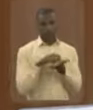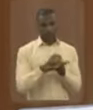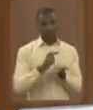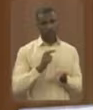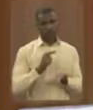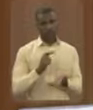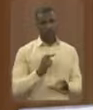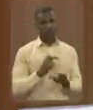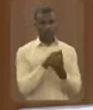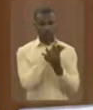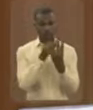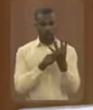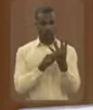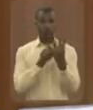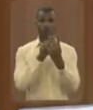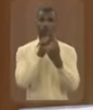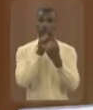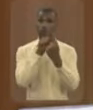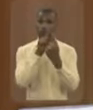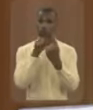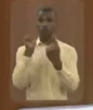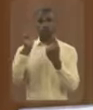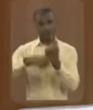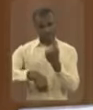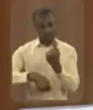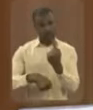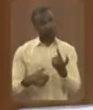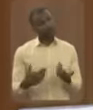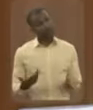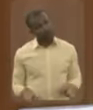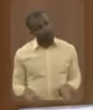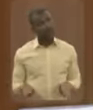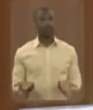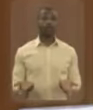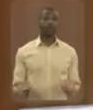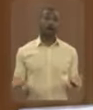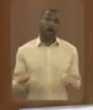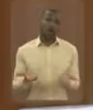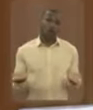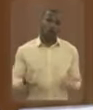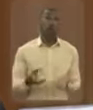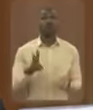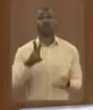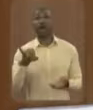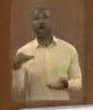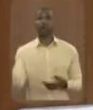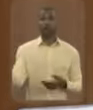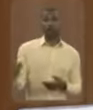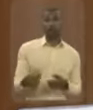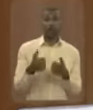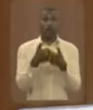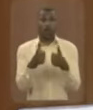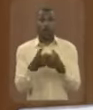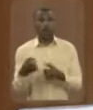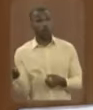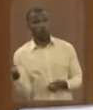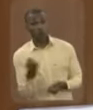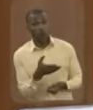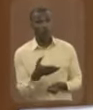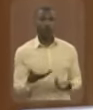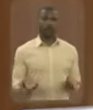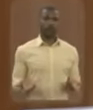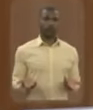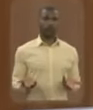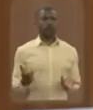quatro apenas uma que estava em condição então dizer agora que vai trazer ônibus Novo existia